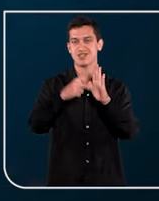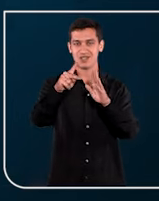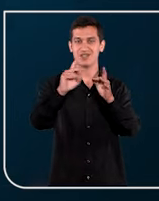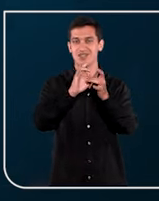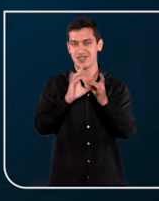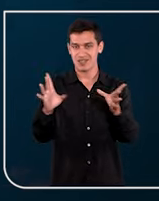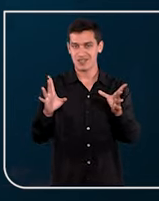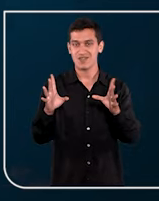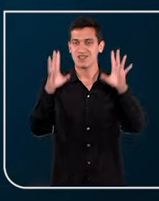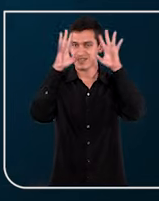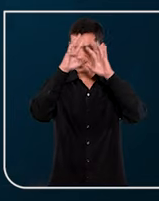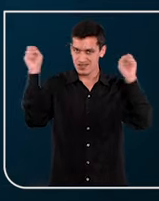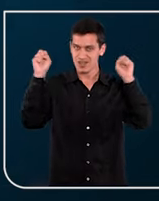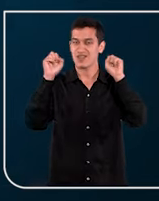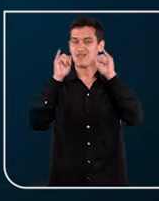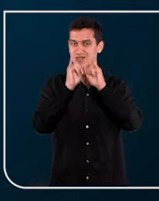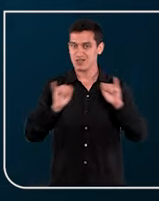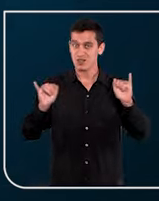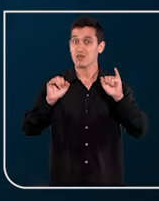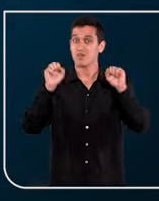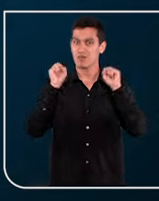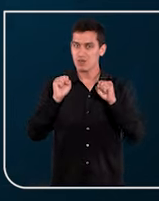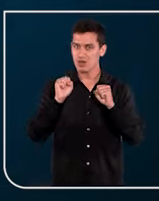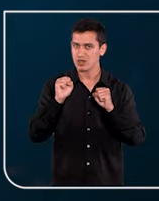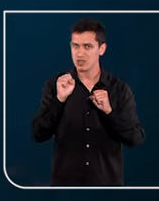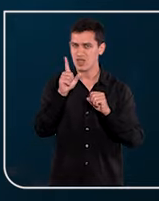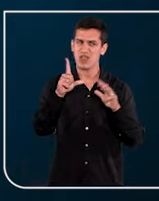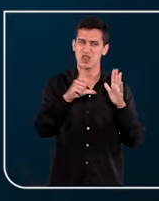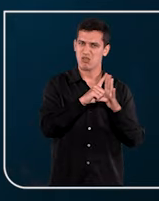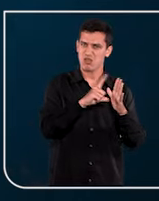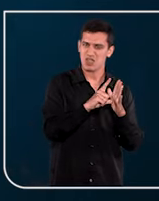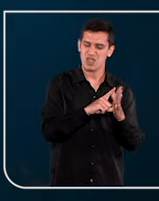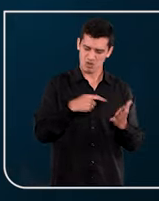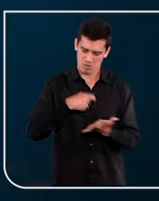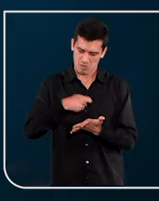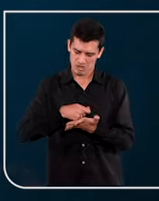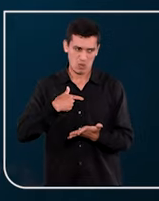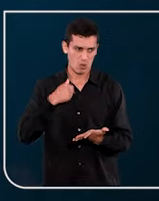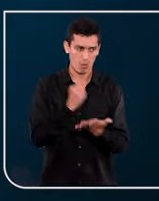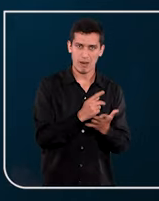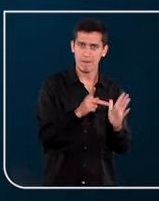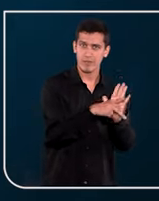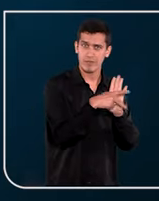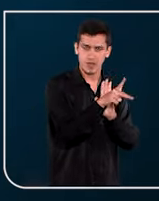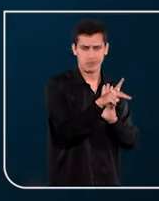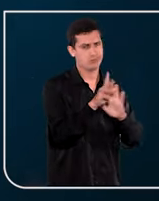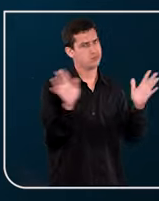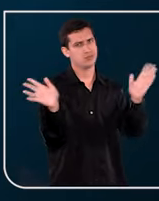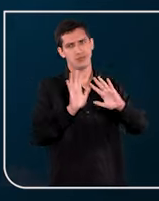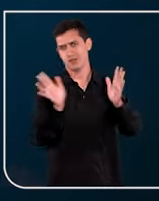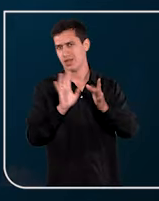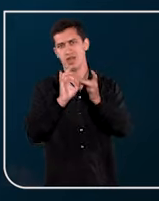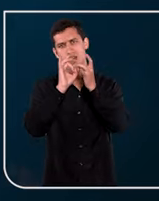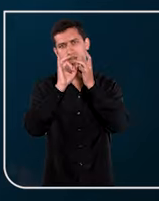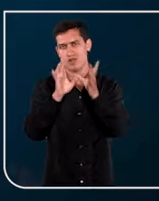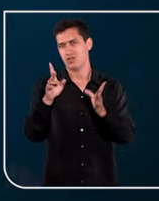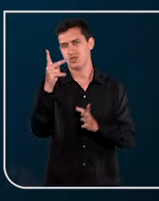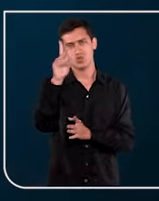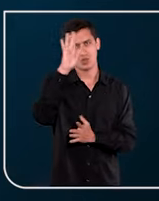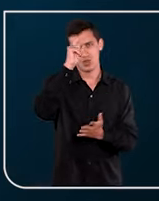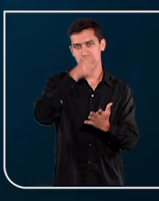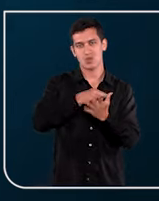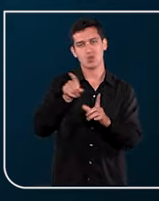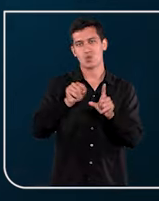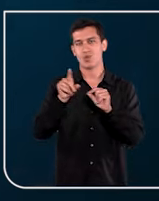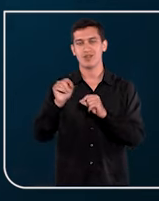Cidadania fechou as cortinas para a prática abusiva da venda casada e deu projeção para a livre escolha do